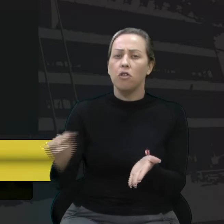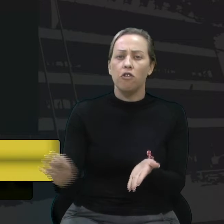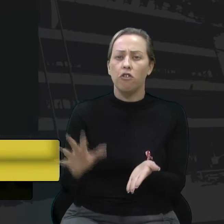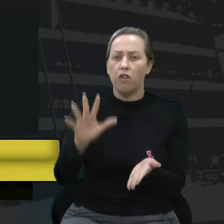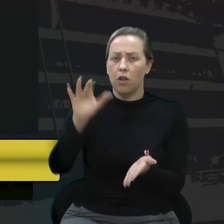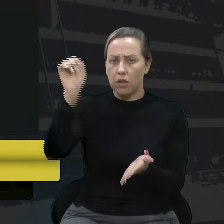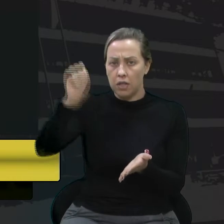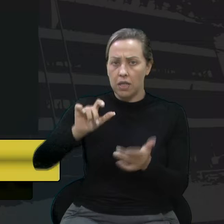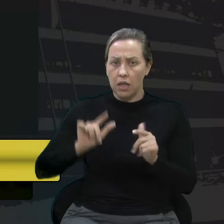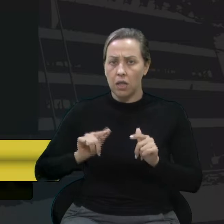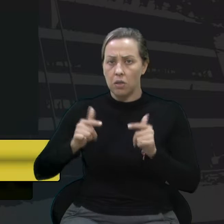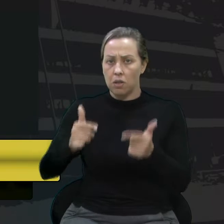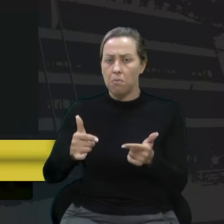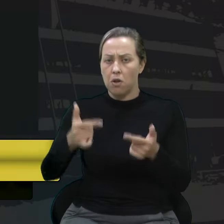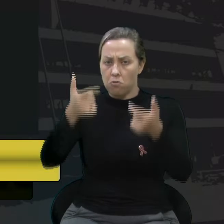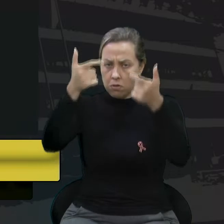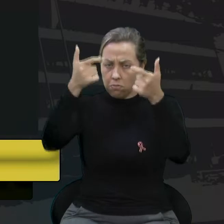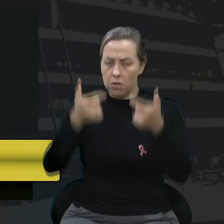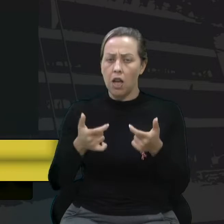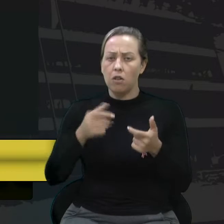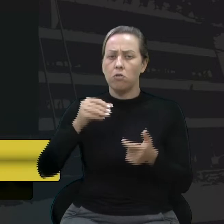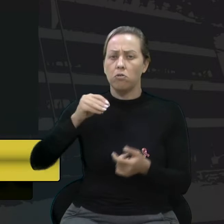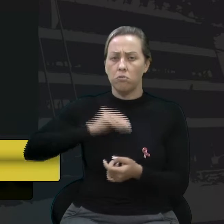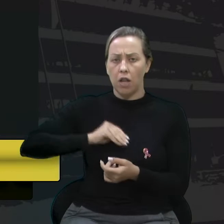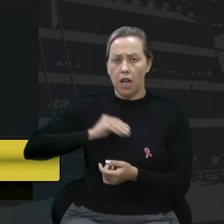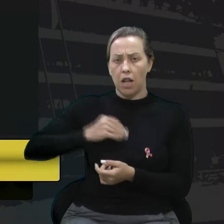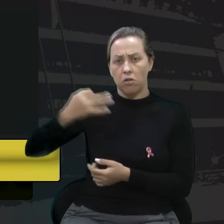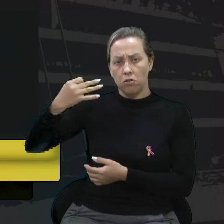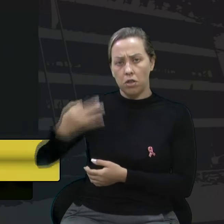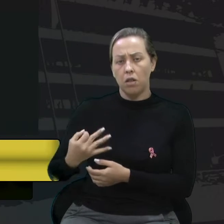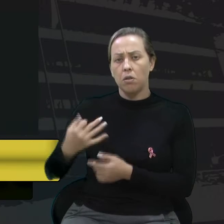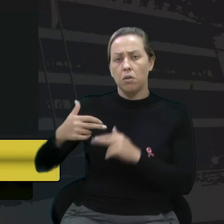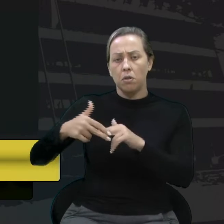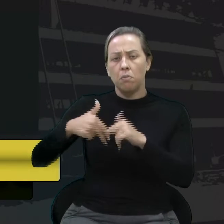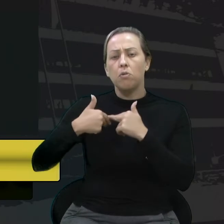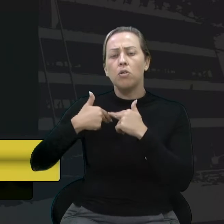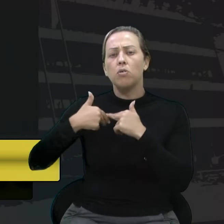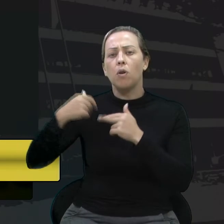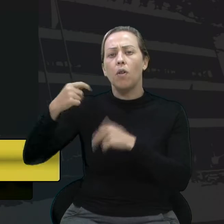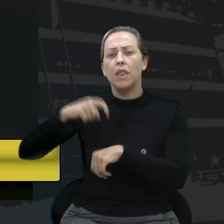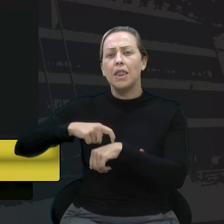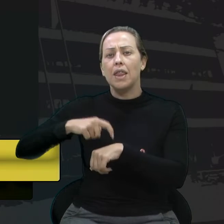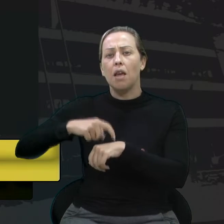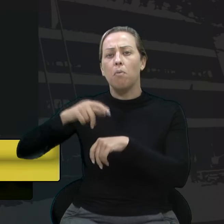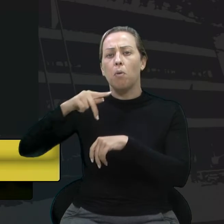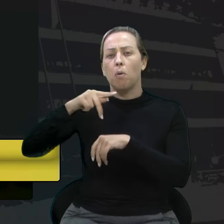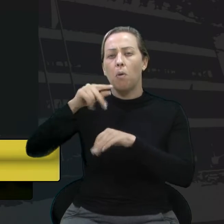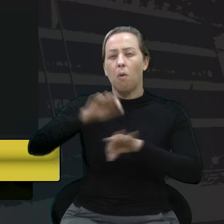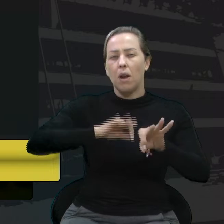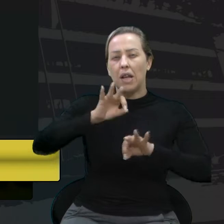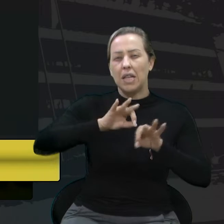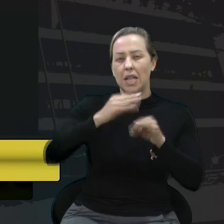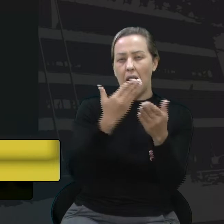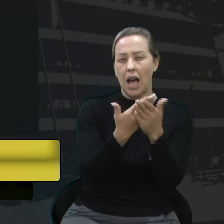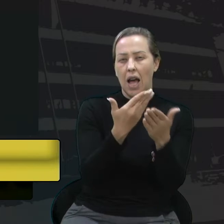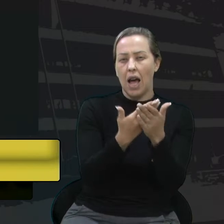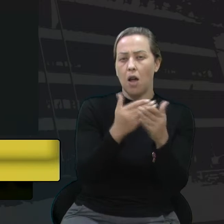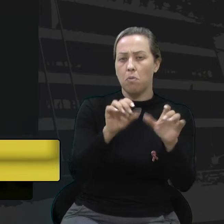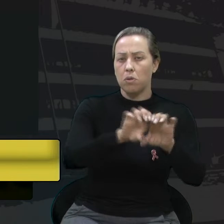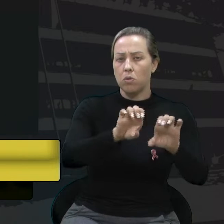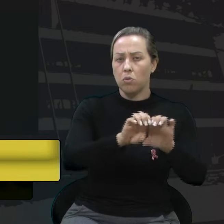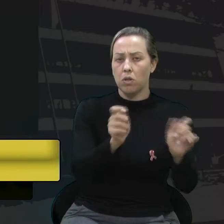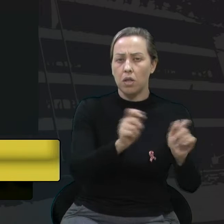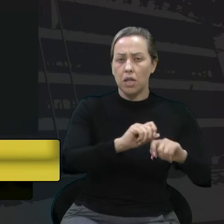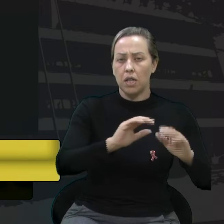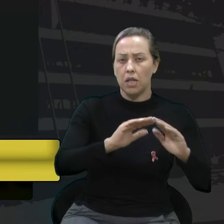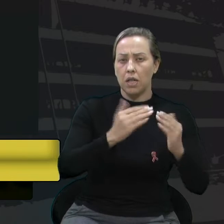valorização, um trabalho digno, salário digno, e precisa cobrar o tempo de planejamento de aula, uma estrutura suficiente nas